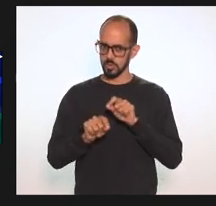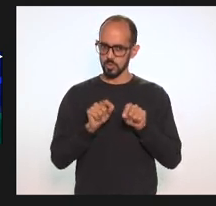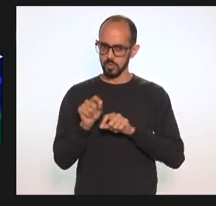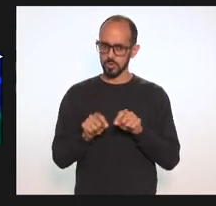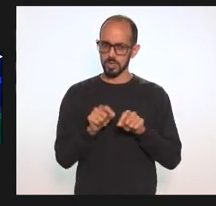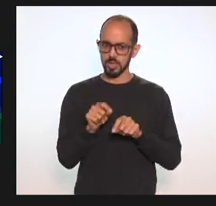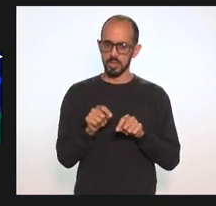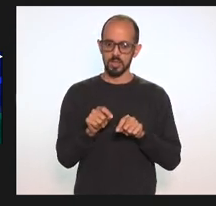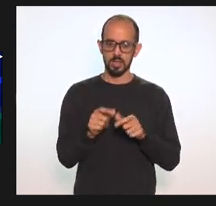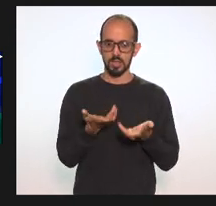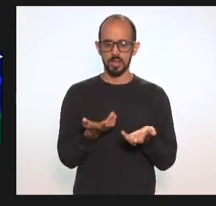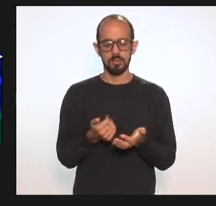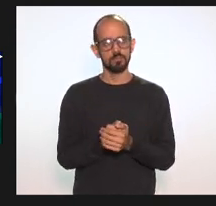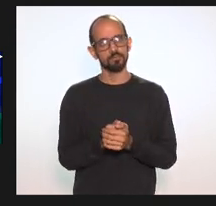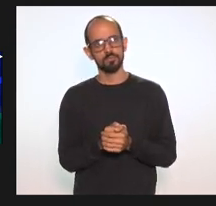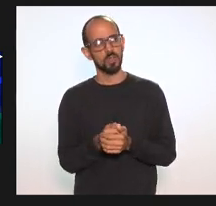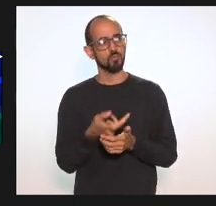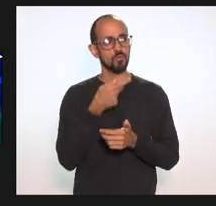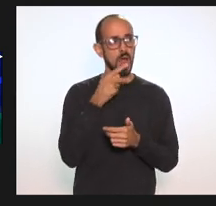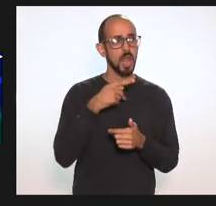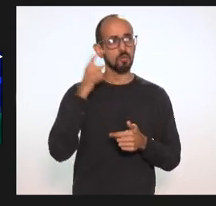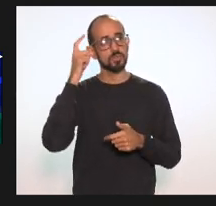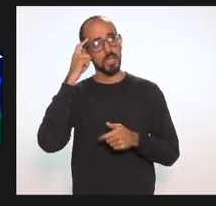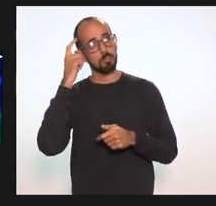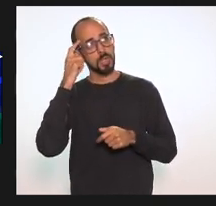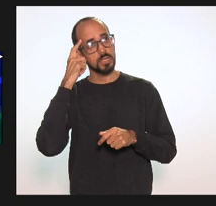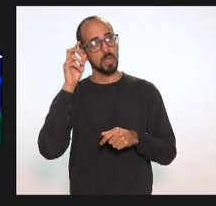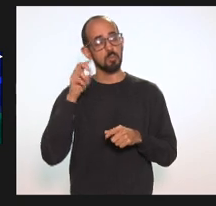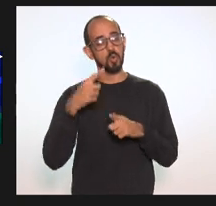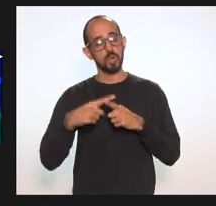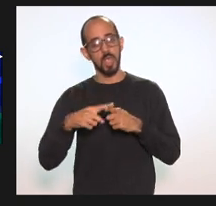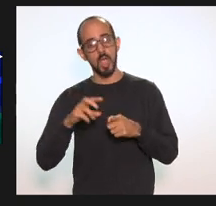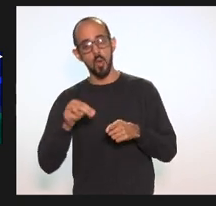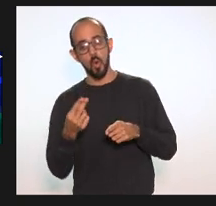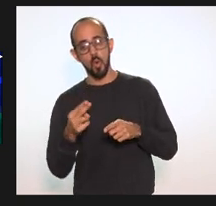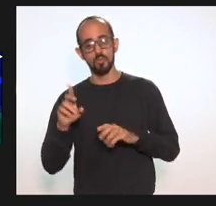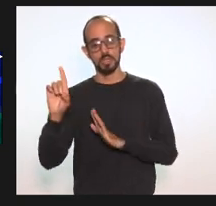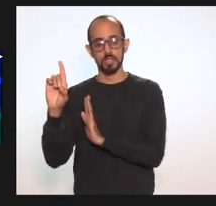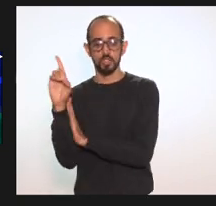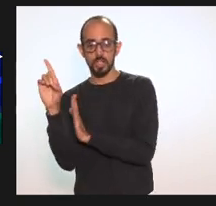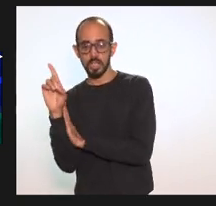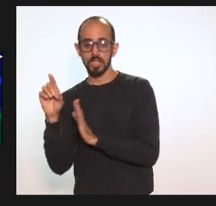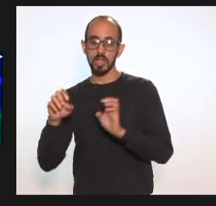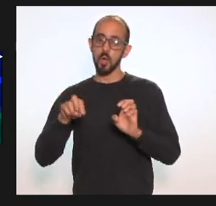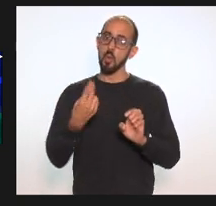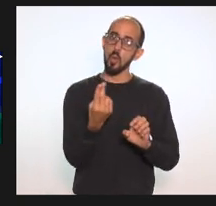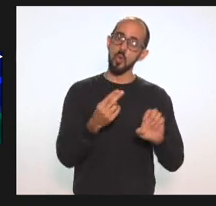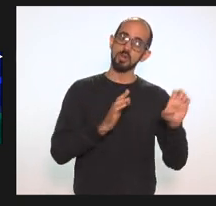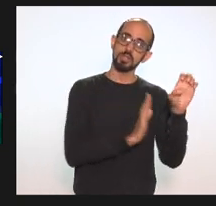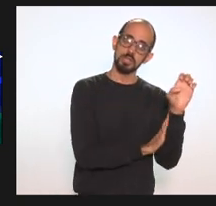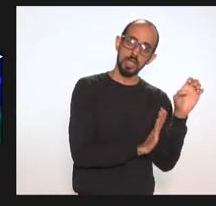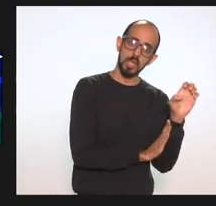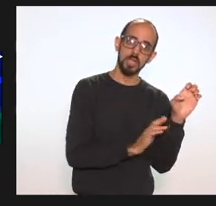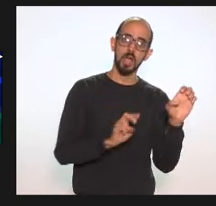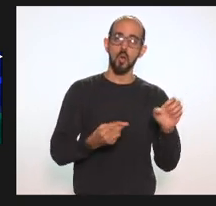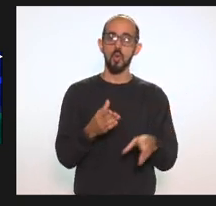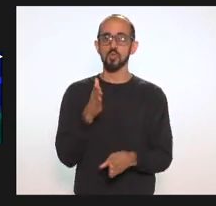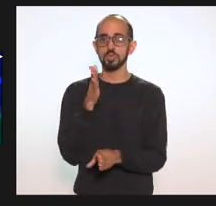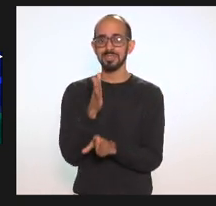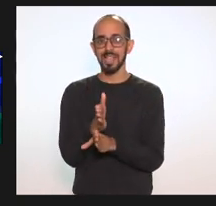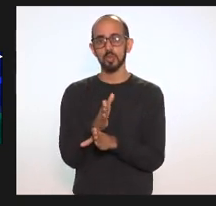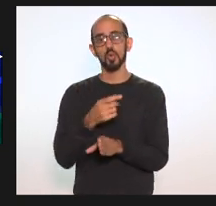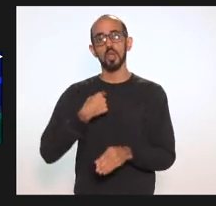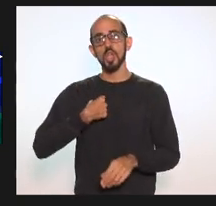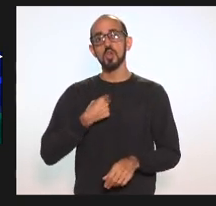pensa é porque você ou é de direita ou de esquerda você disse e não mostra-me o povo